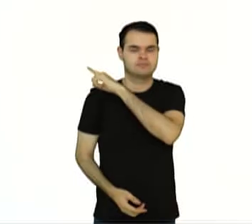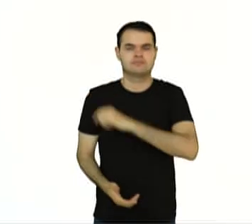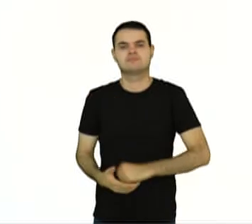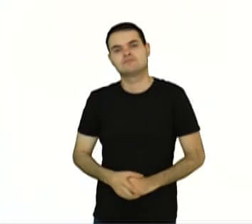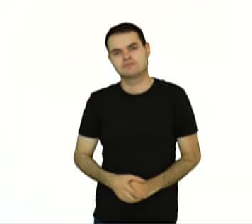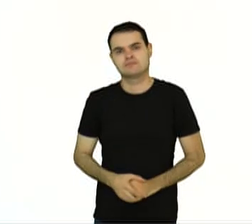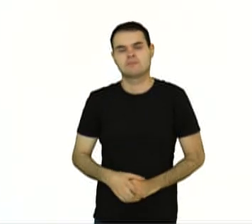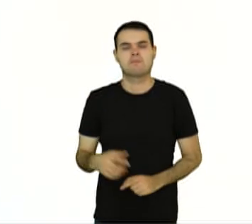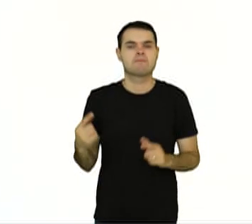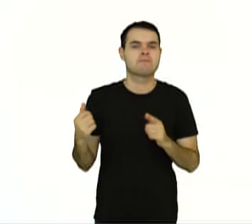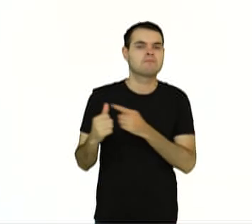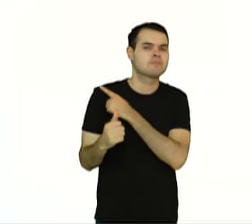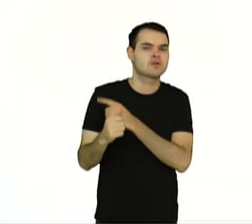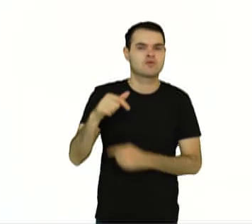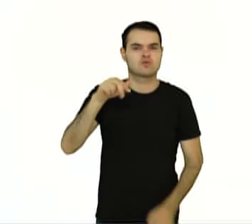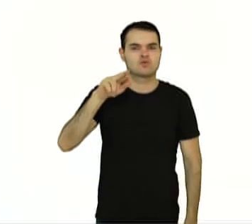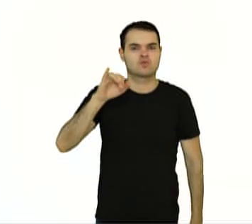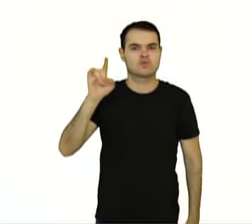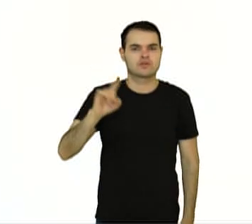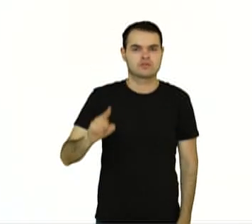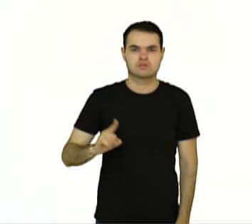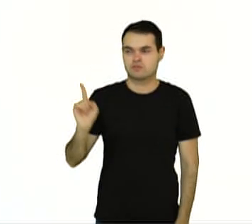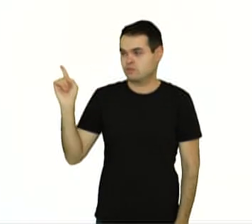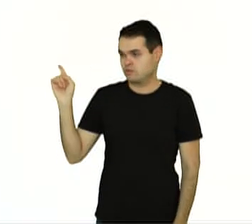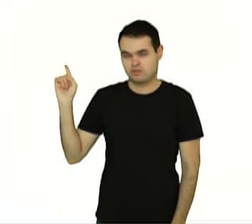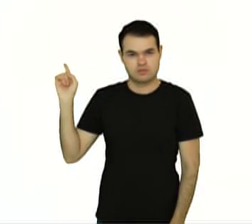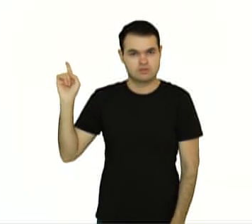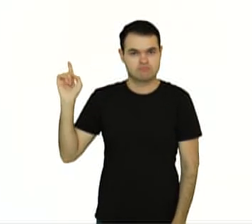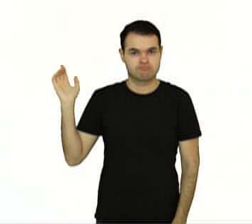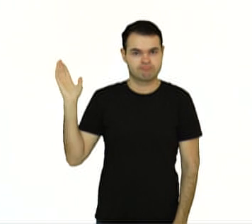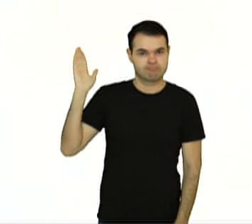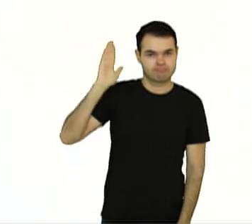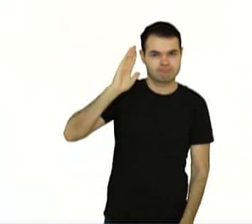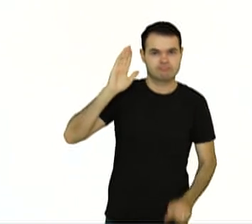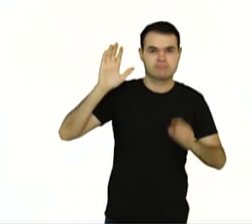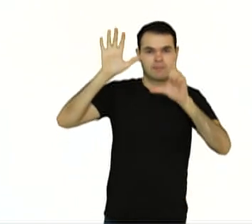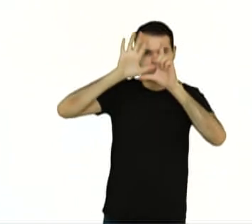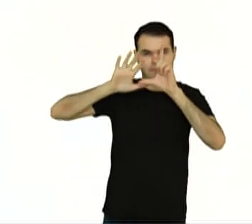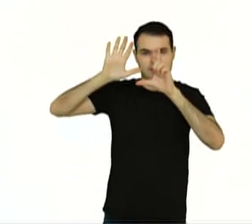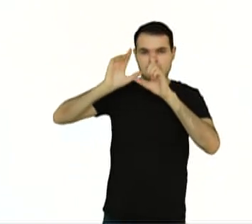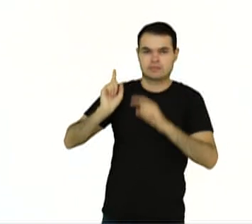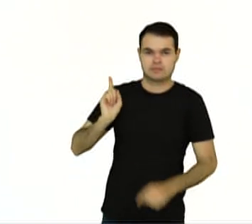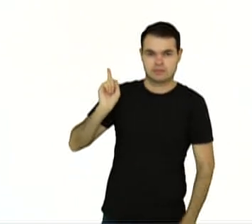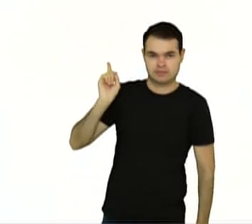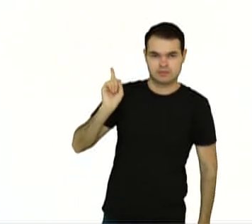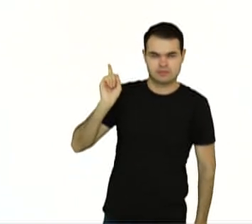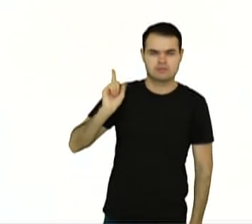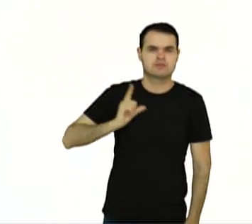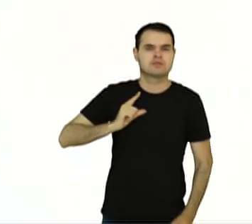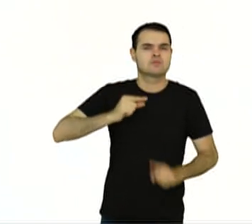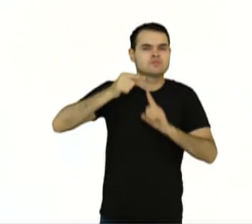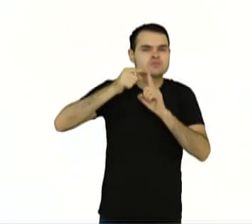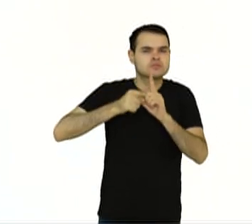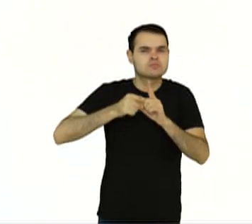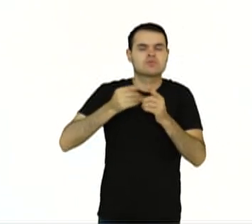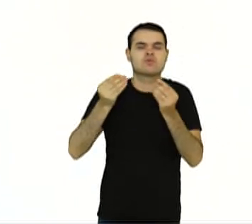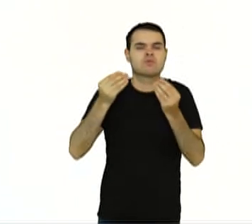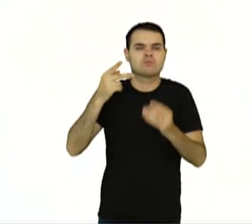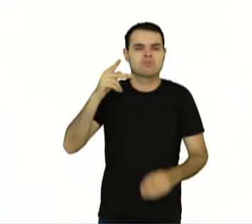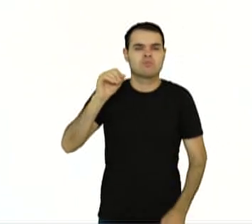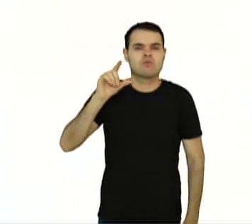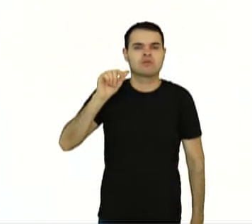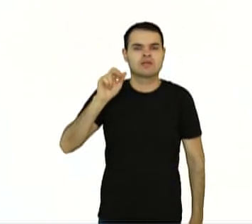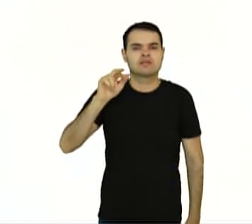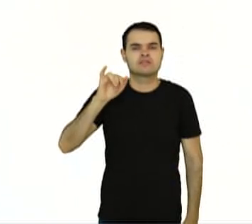nosso primeiro quiz. A imagem a um lado apresenta um tipo de polarização. Podemos defini-la como?